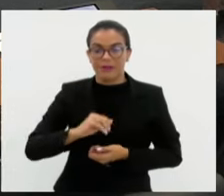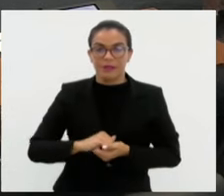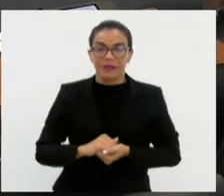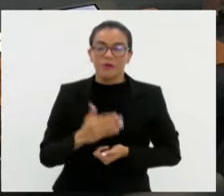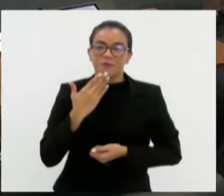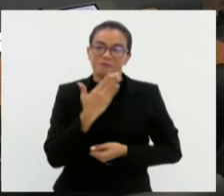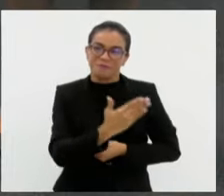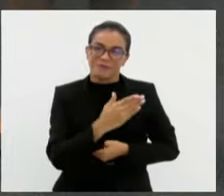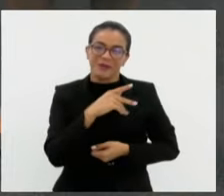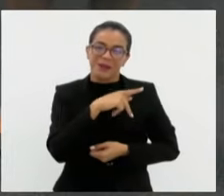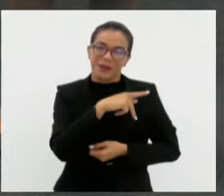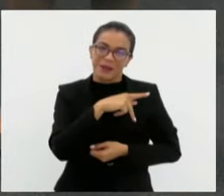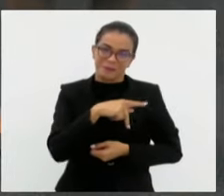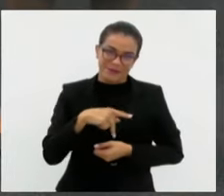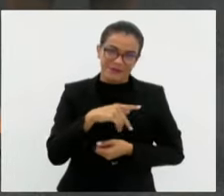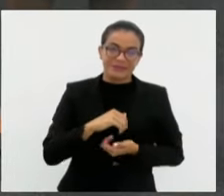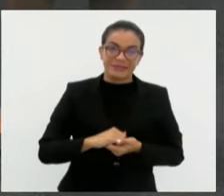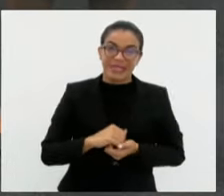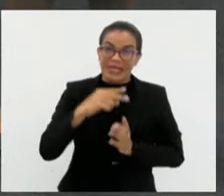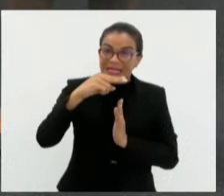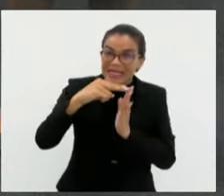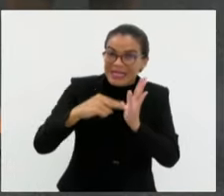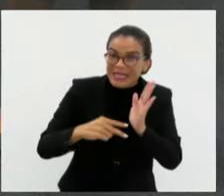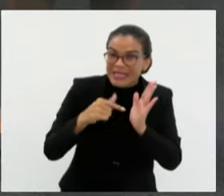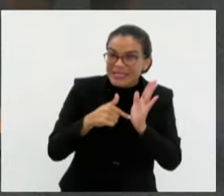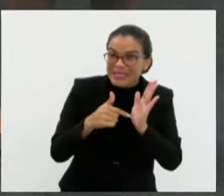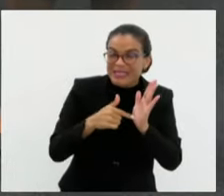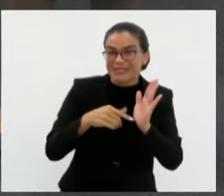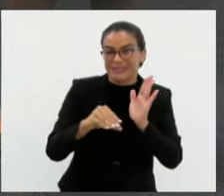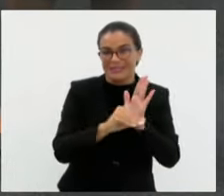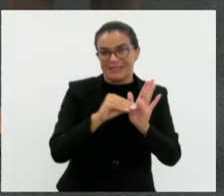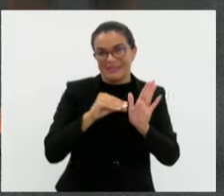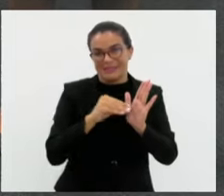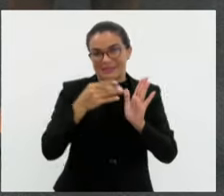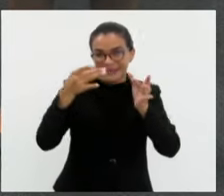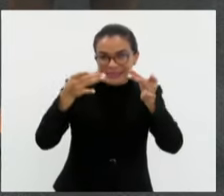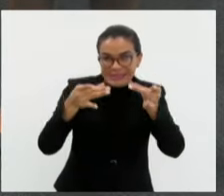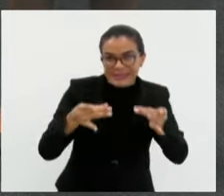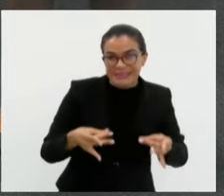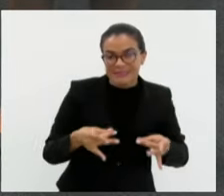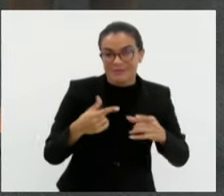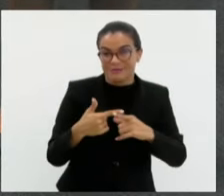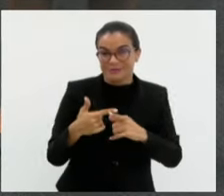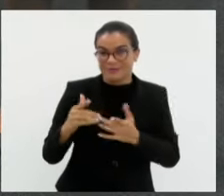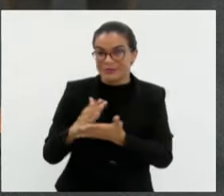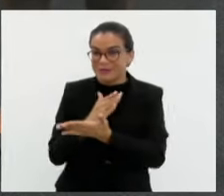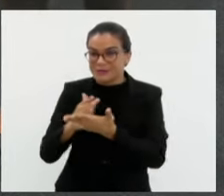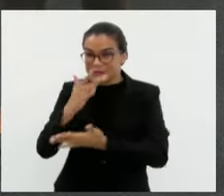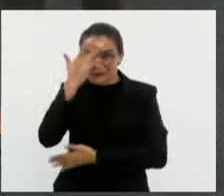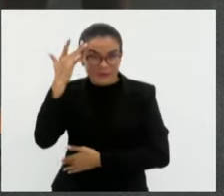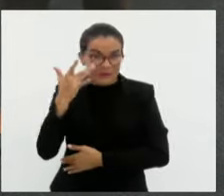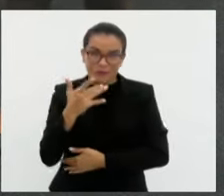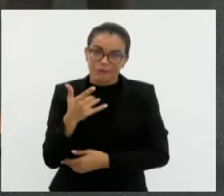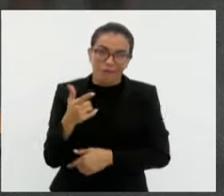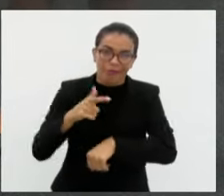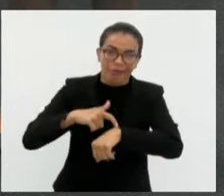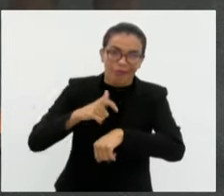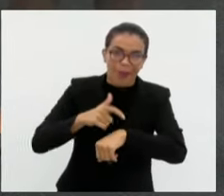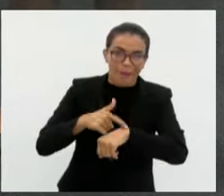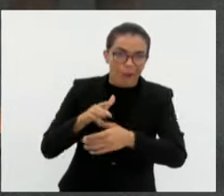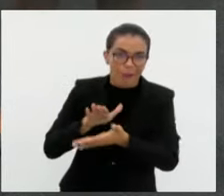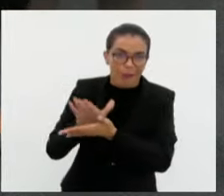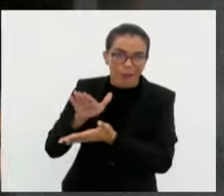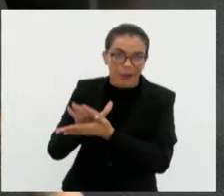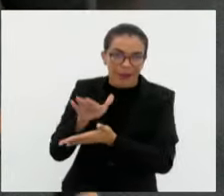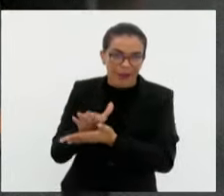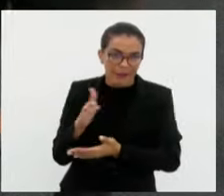deputado Amorim ou qualquer outro, ler a emenda, porque as pessoas não deu tempo dela ser publicada, a emenda